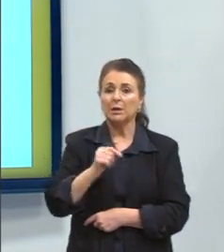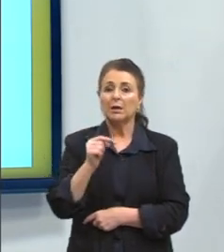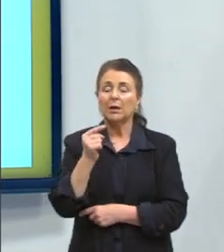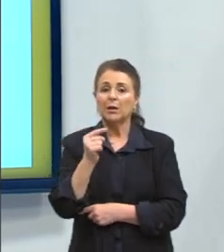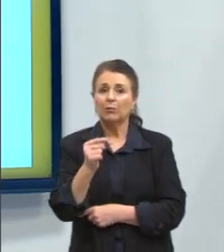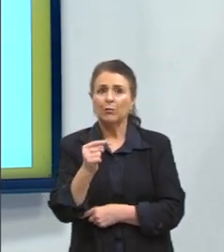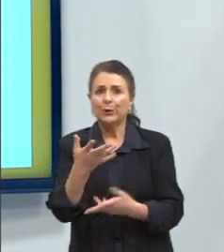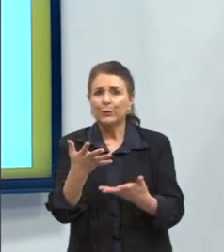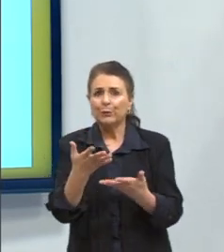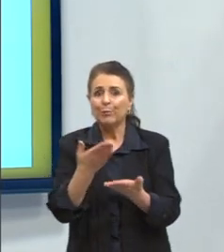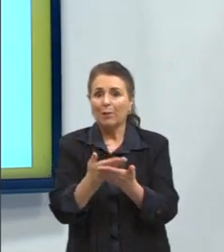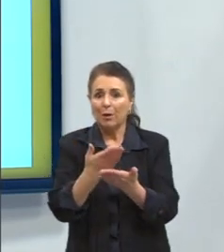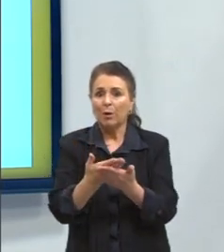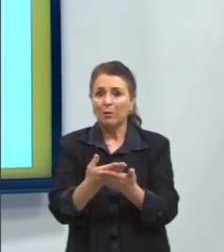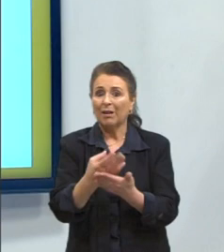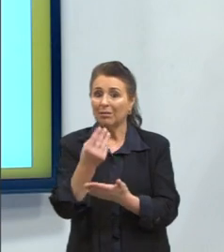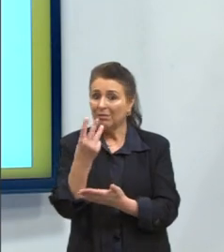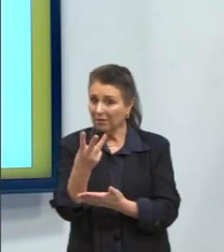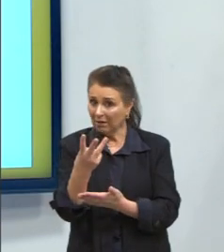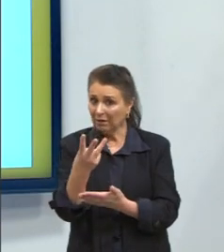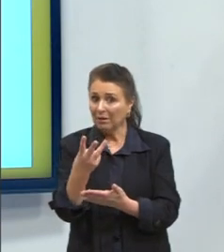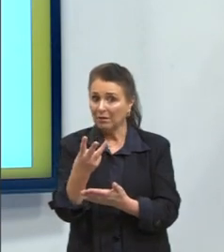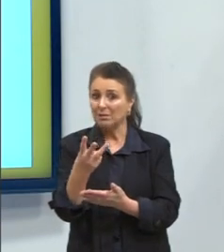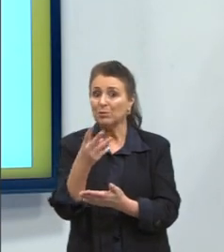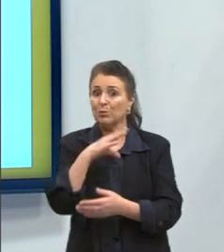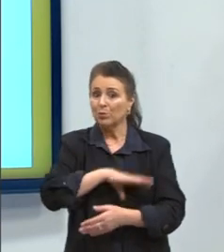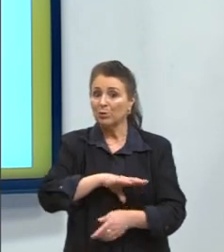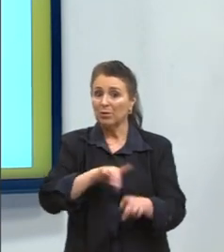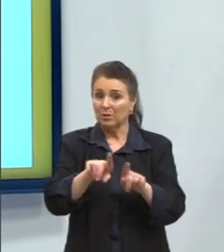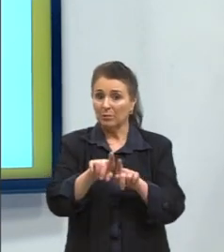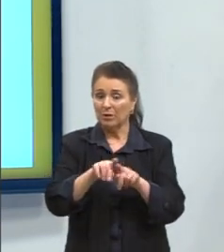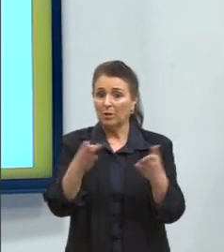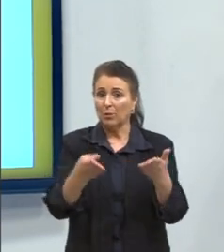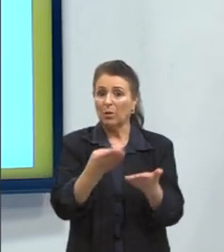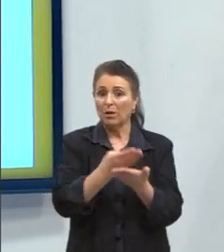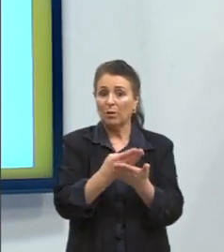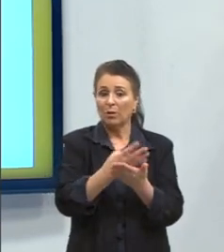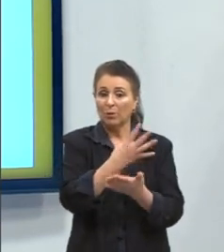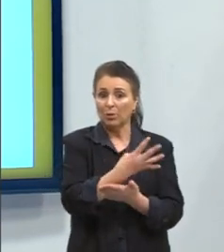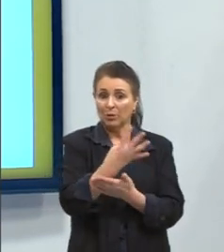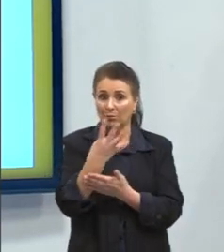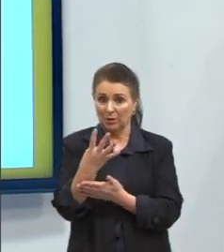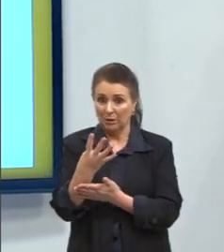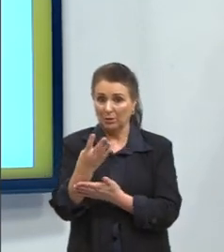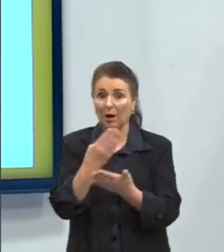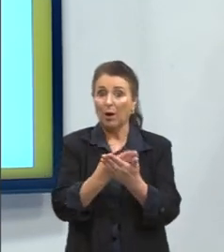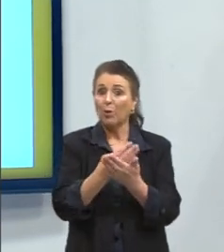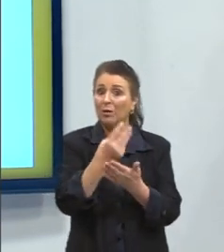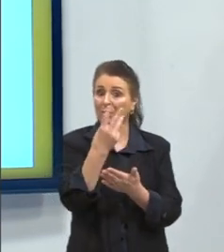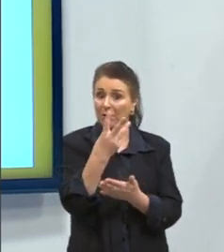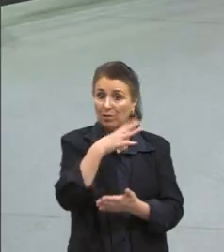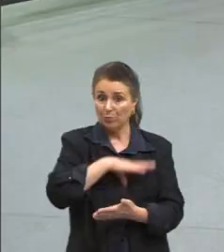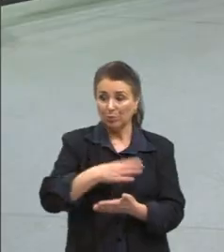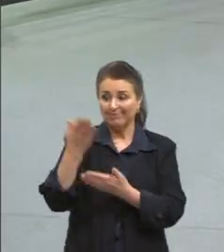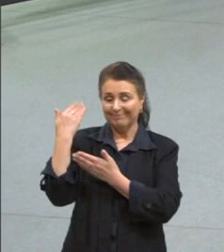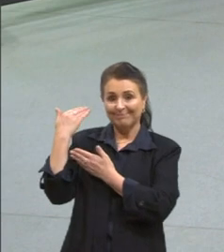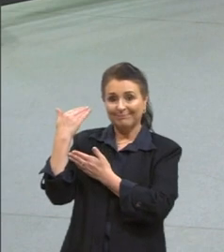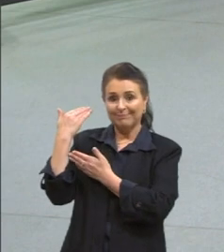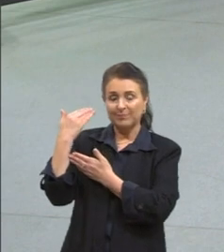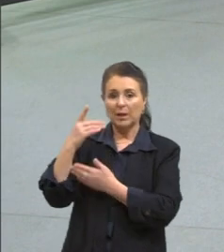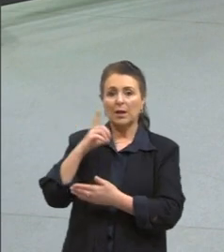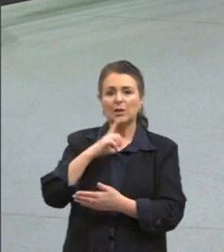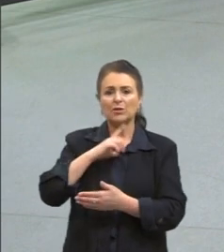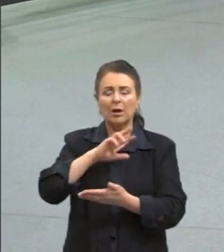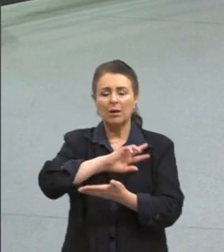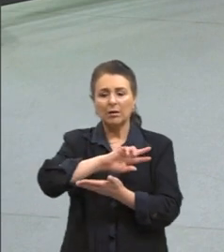eu comentei lá na aula 3 A gente já tá aí na aula 44 na aula três de língua portuguesa eu comentei sobre a